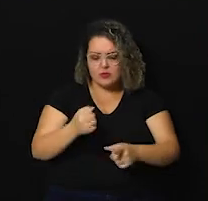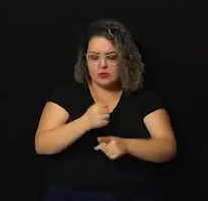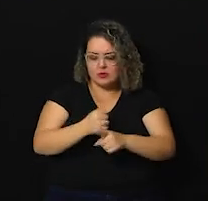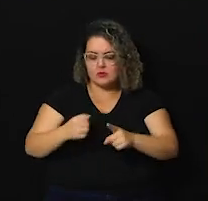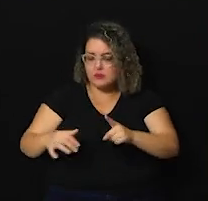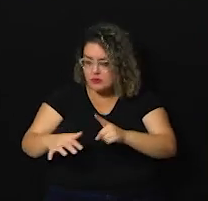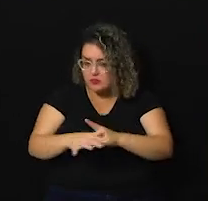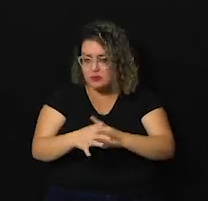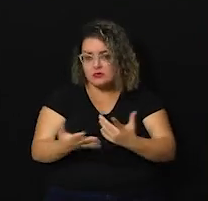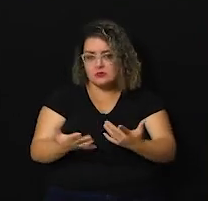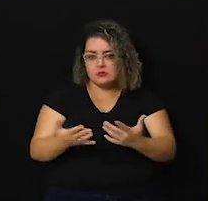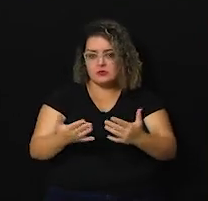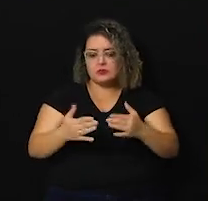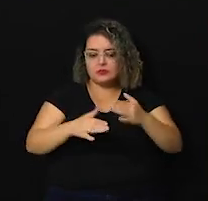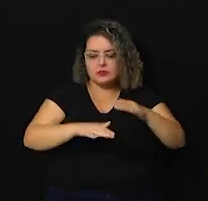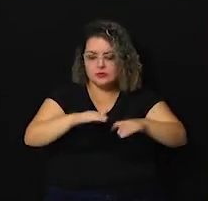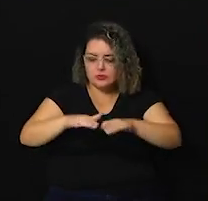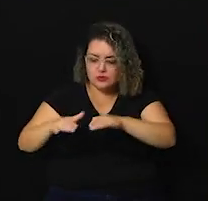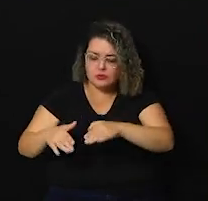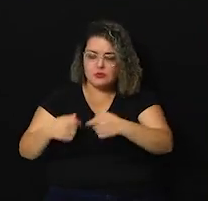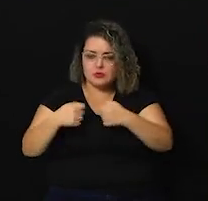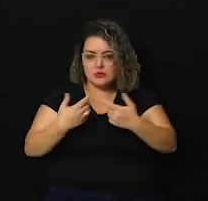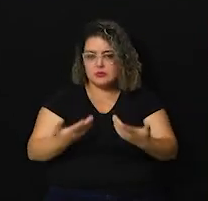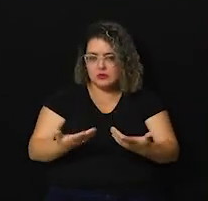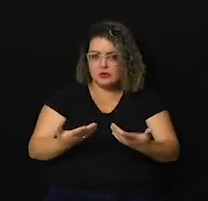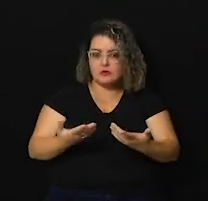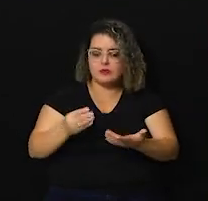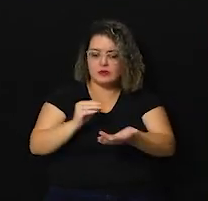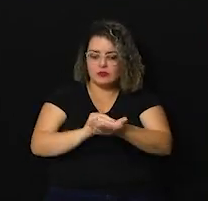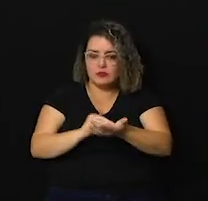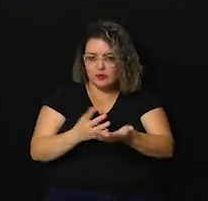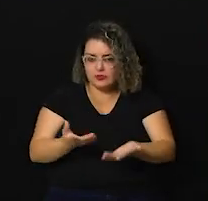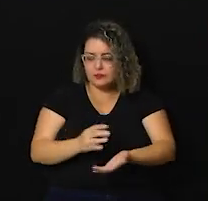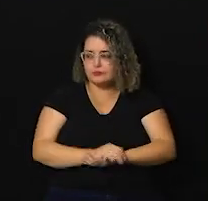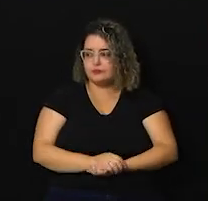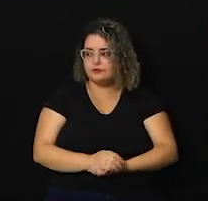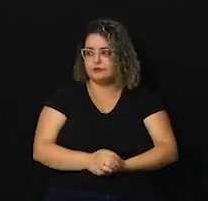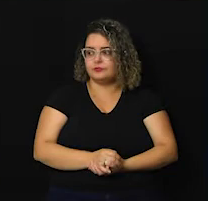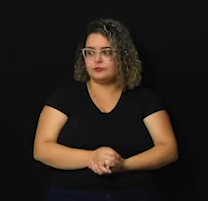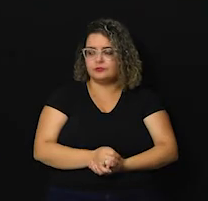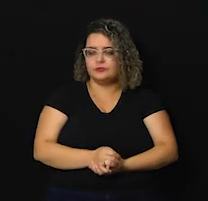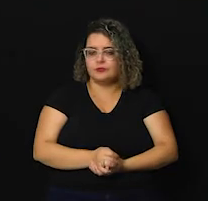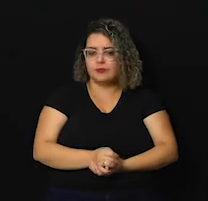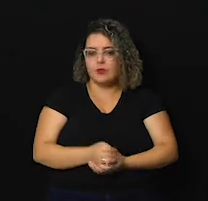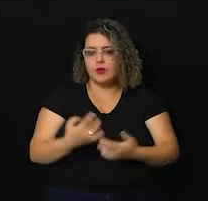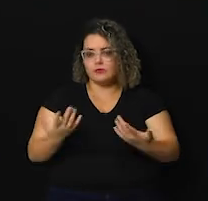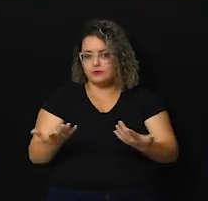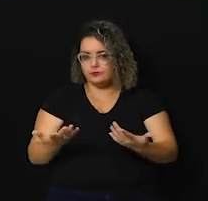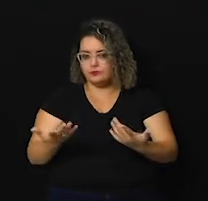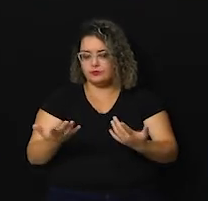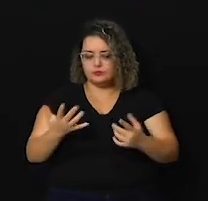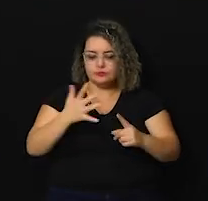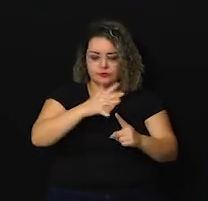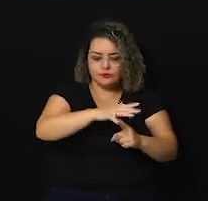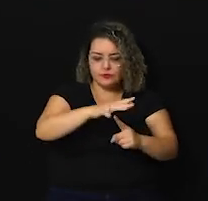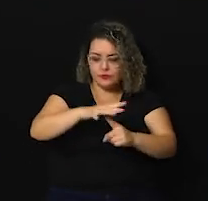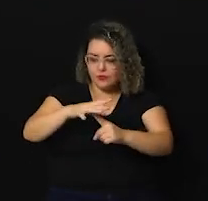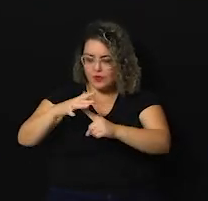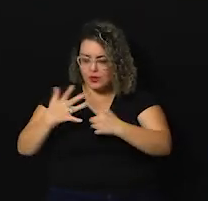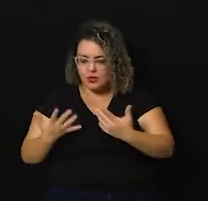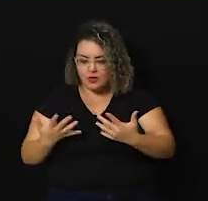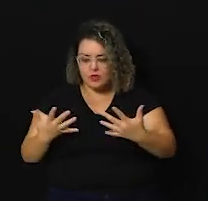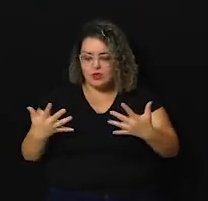sociedade em harmonia com a natureza. Ou seja, as questões ambientais